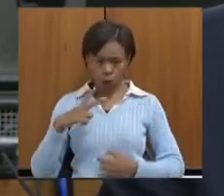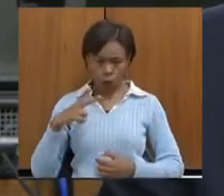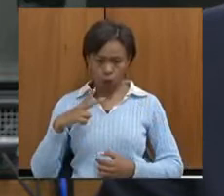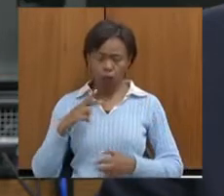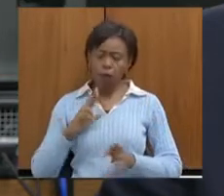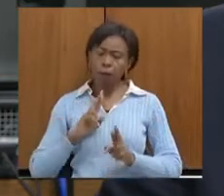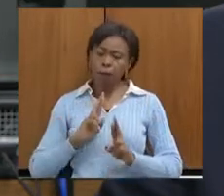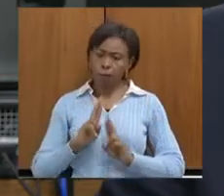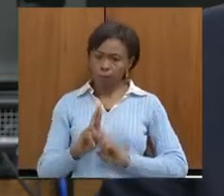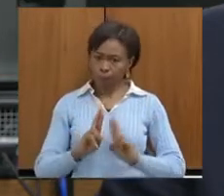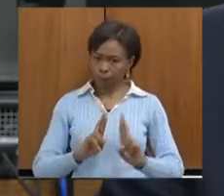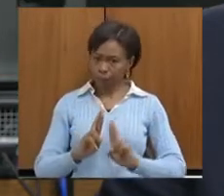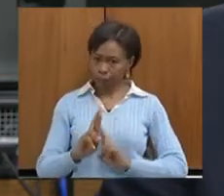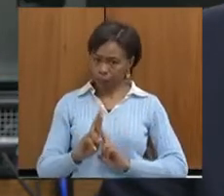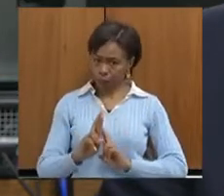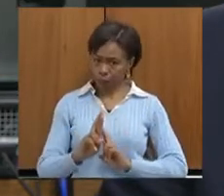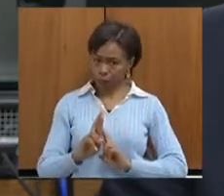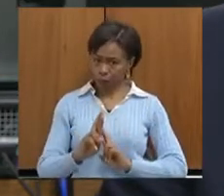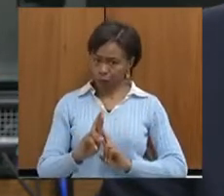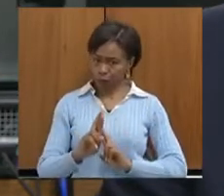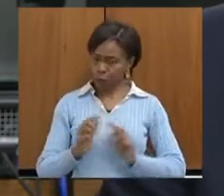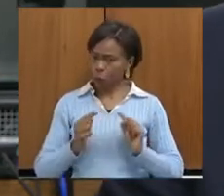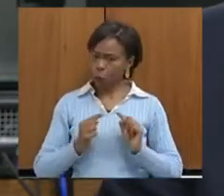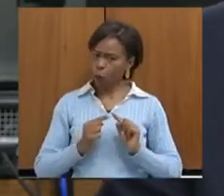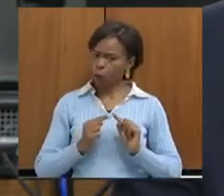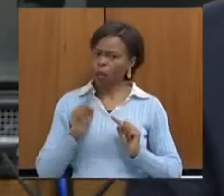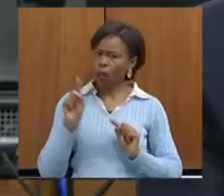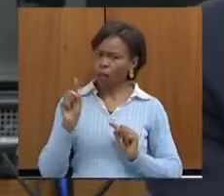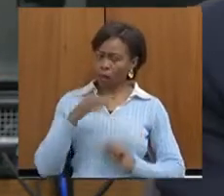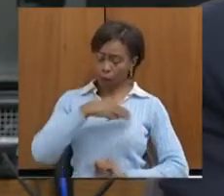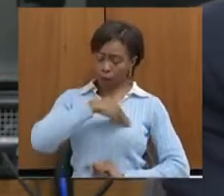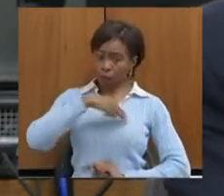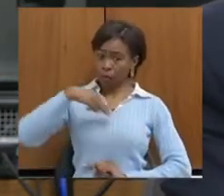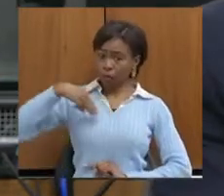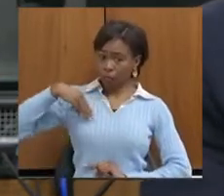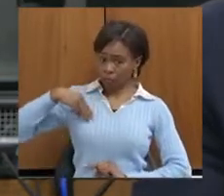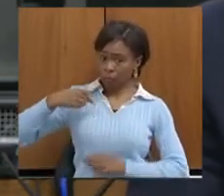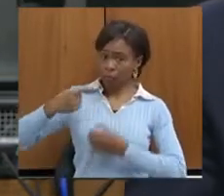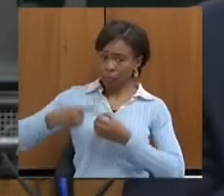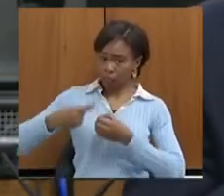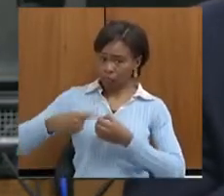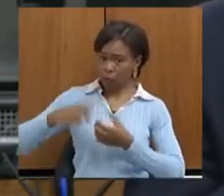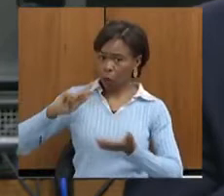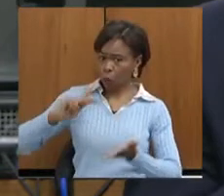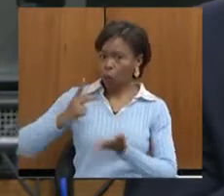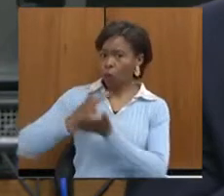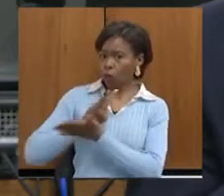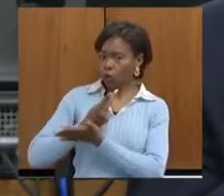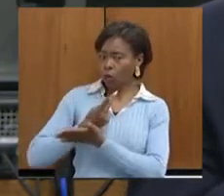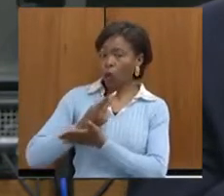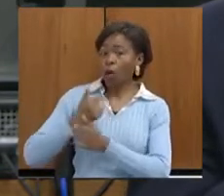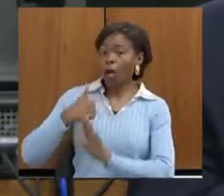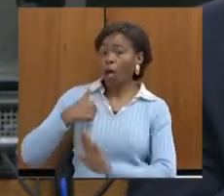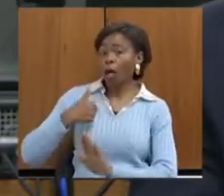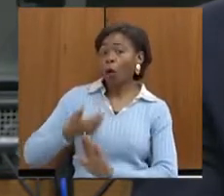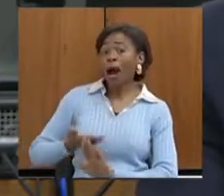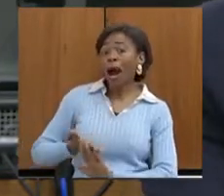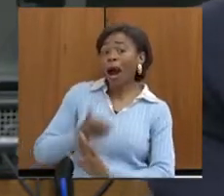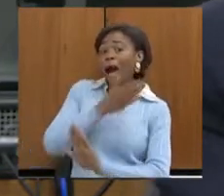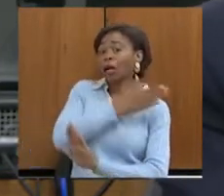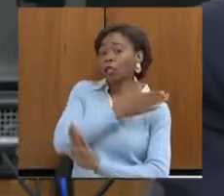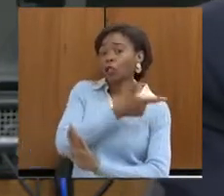o que ocorreu em Mariana ela remonta a 2014 antes mesmo do do